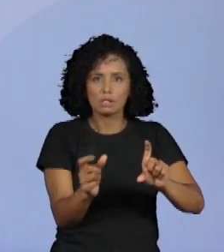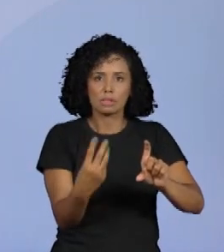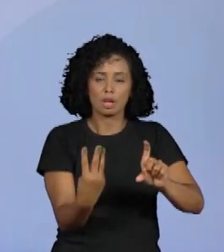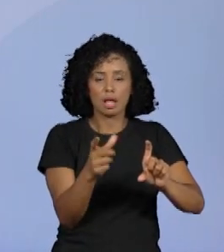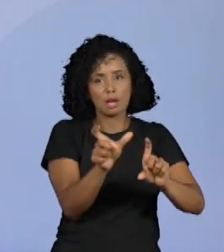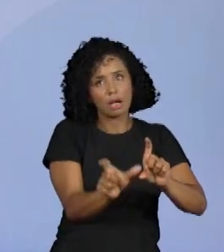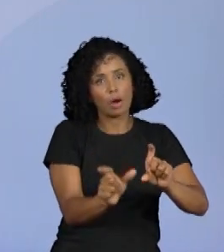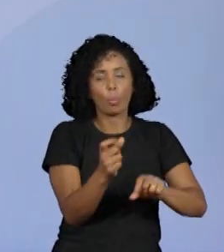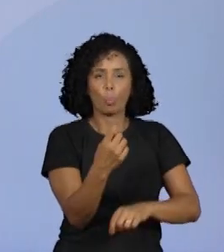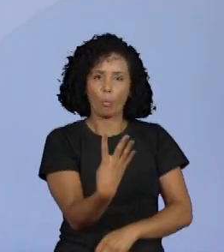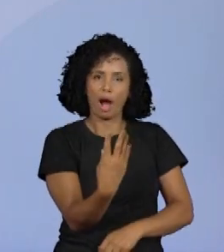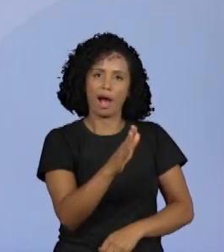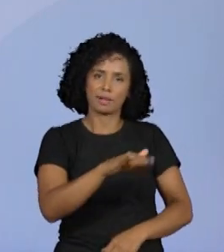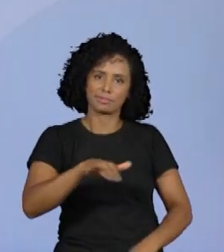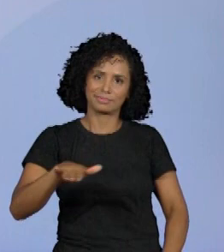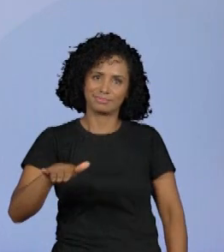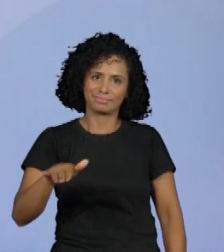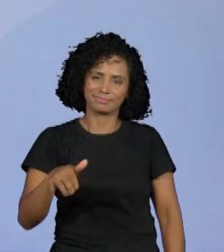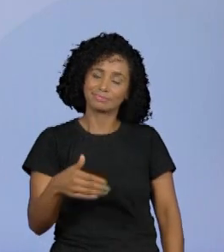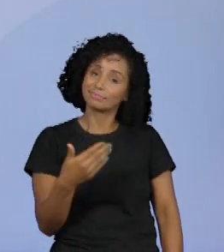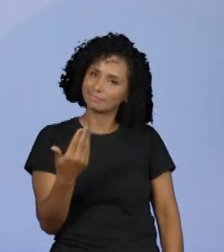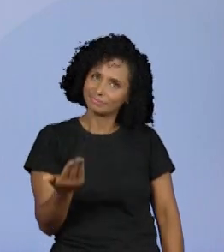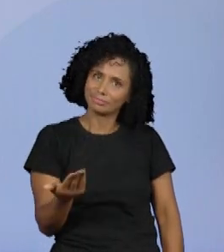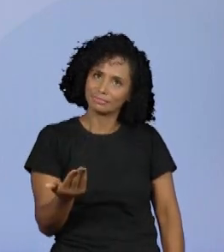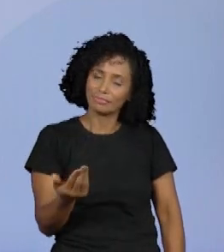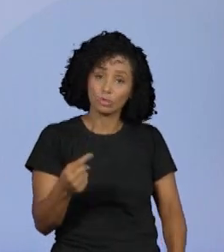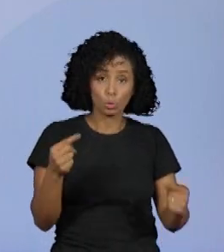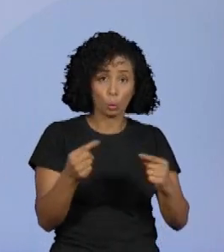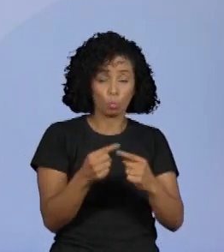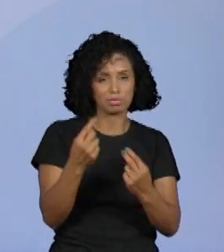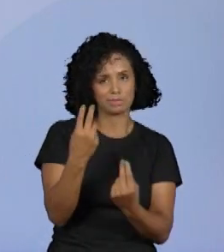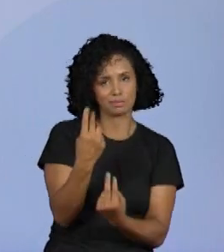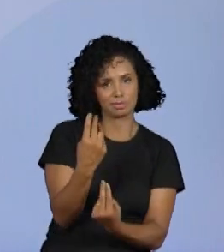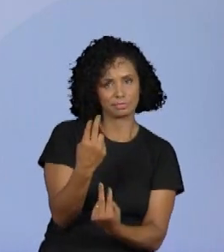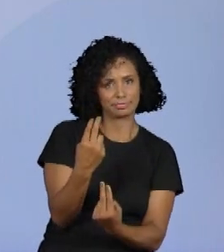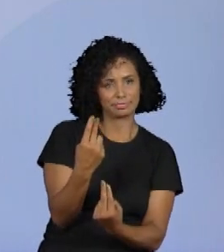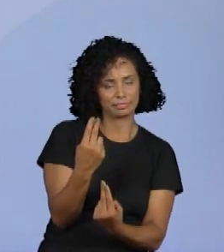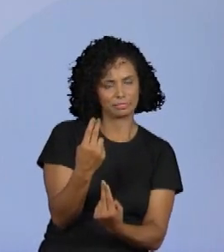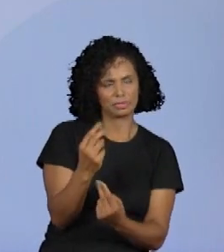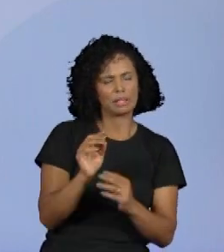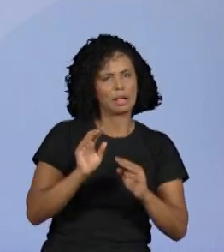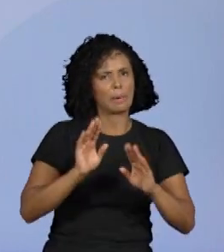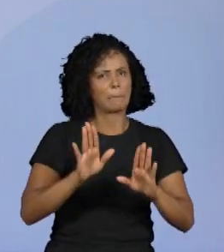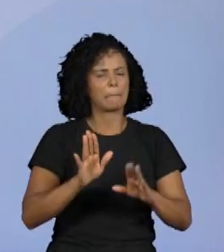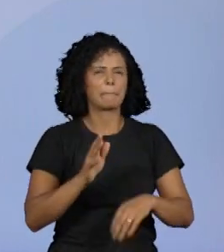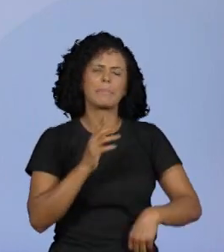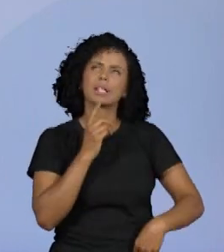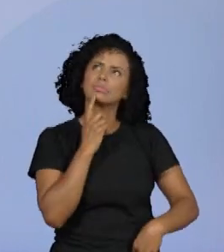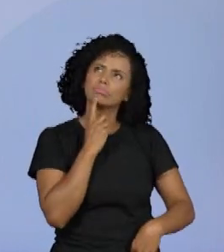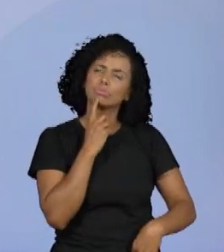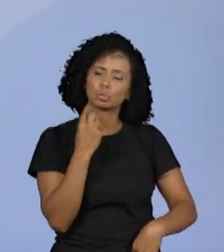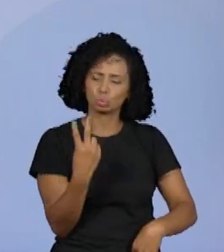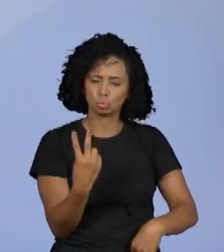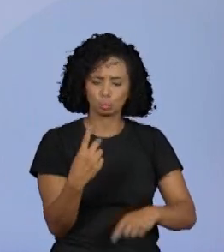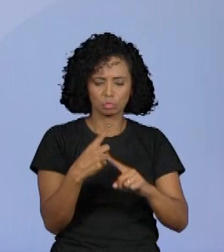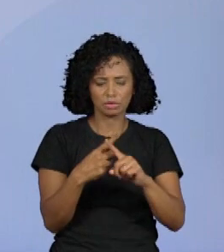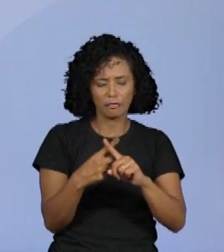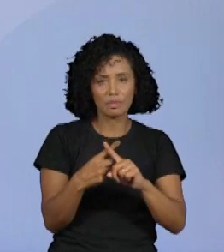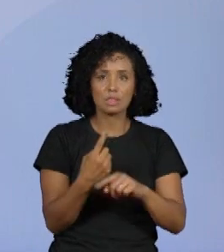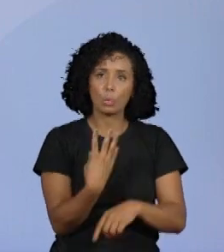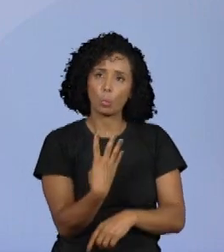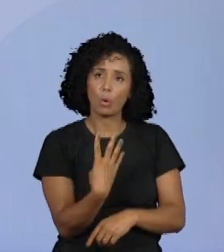na segunda linha, porque está na mesma disposição. Logo, eu sei que 2 vezes o 4 são